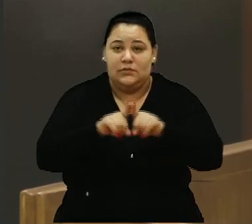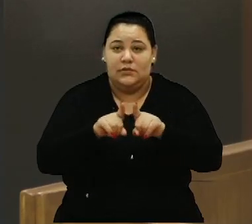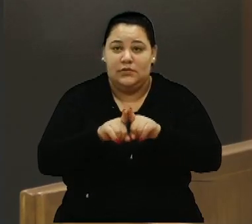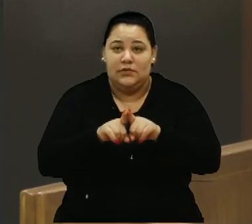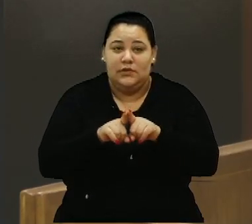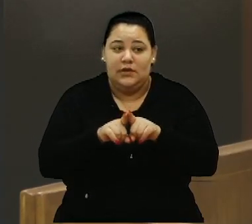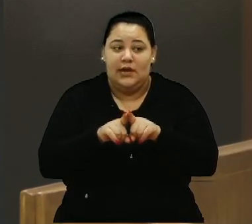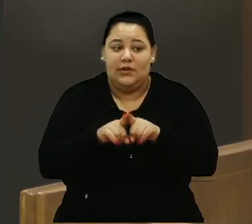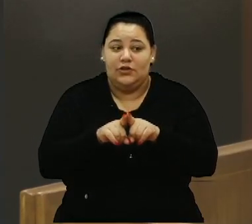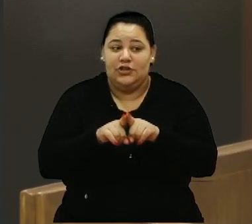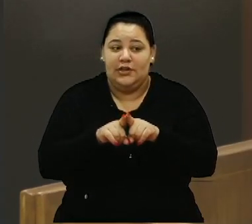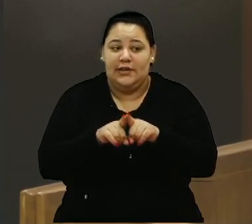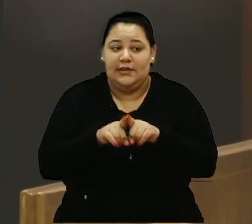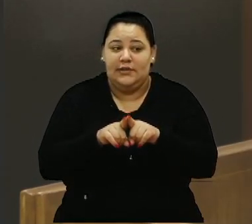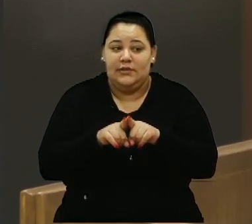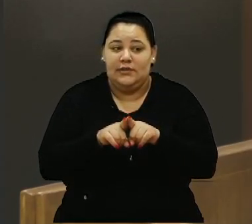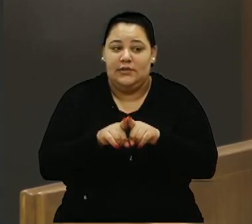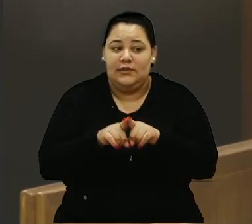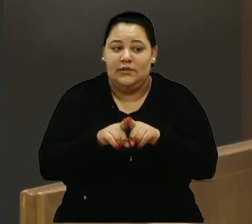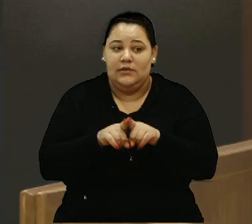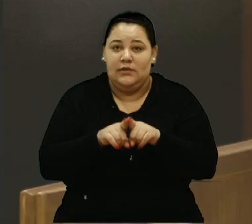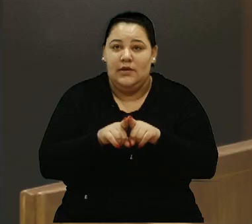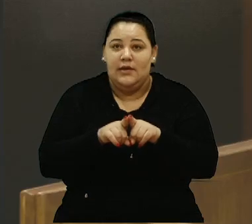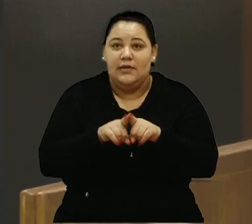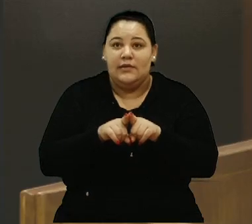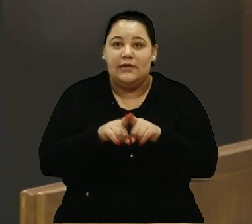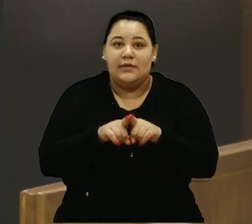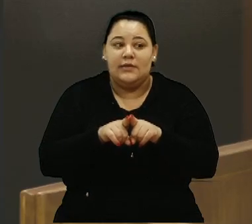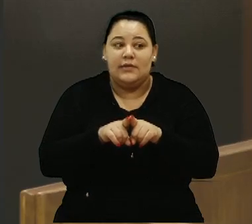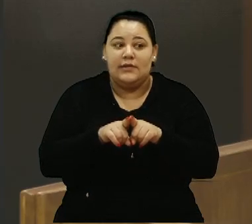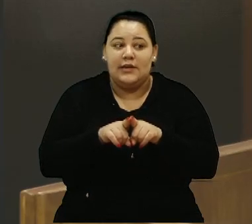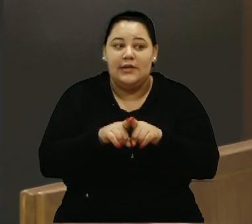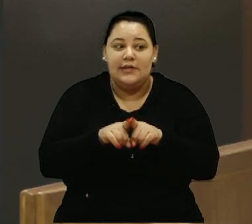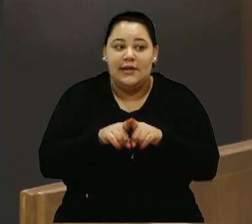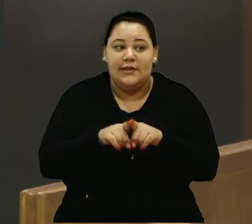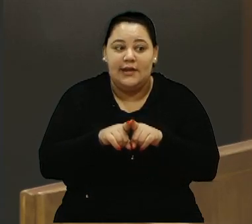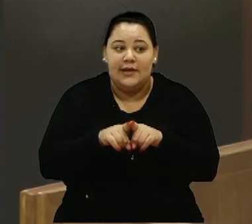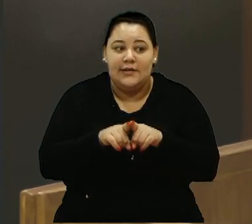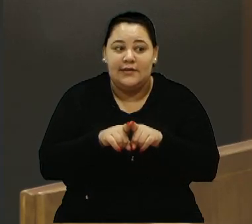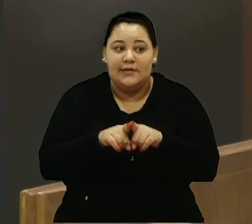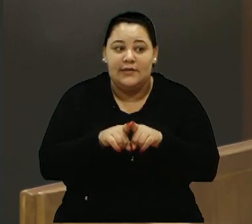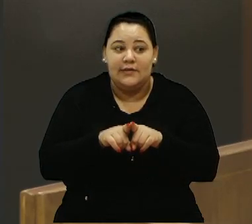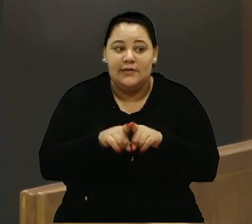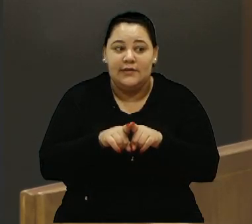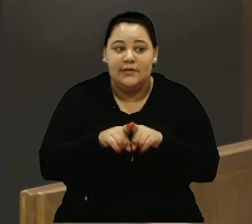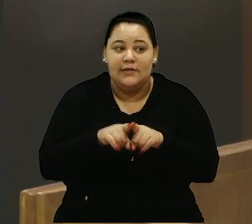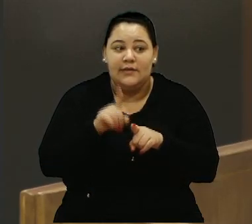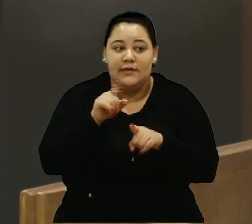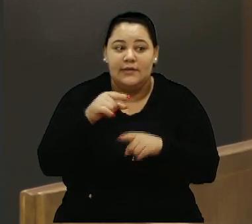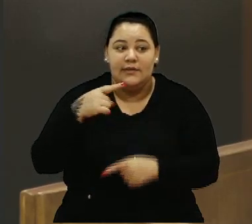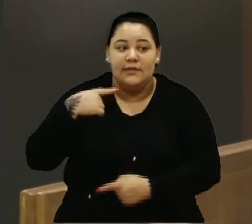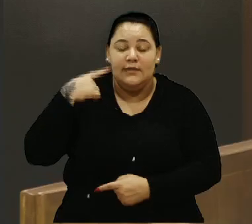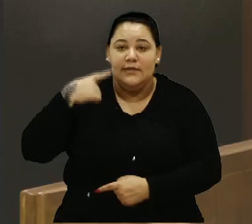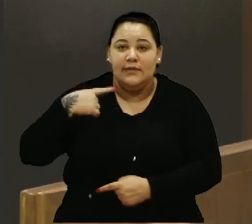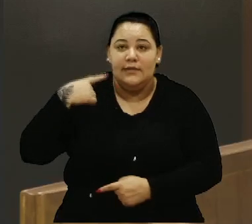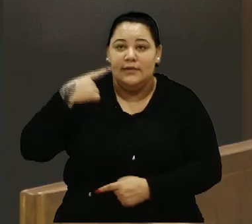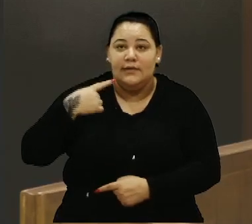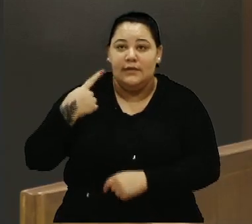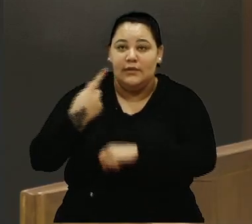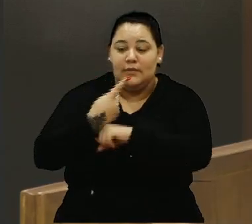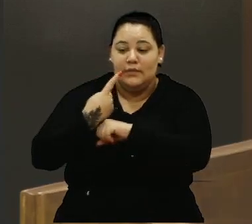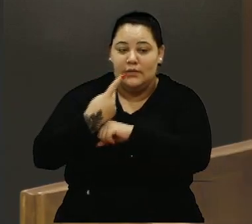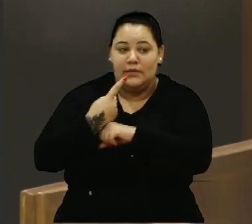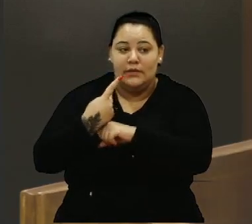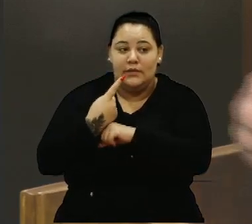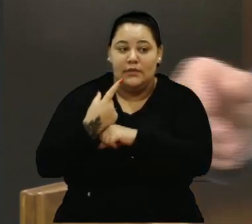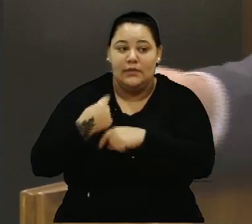é um projeto que eu tive a honra de apresentar aqui. Isso é fruto de um estudo feito com 2 colegas advogados que me procuraram e juntos